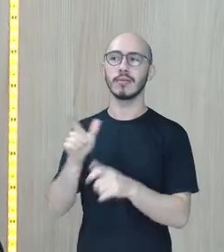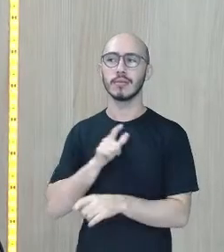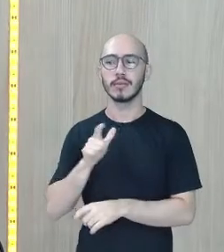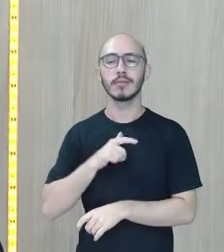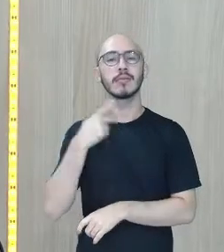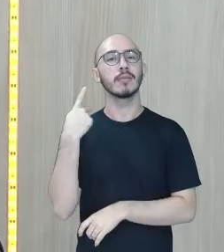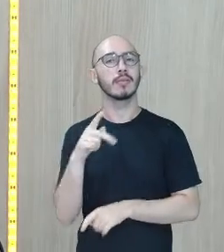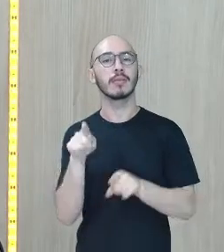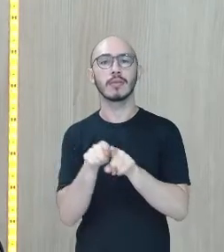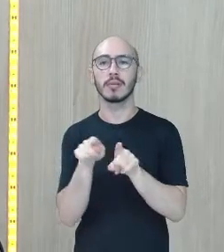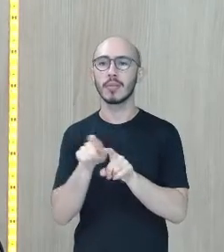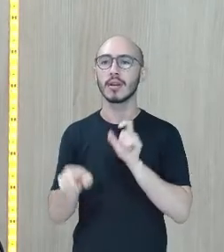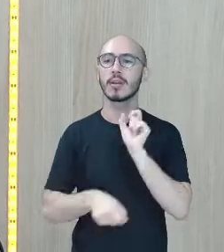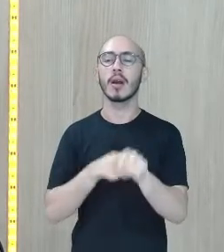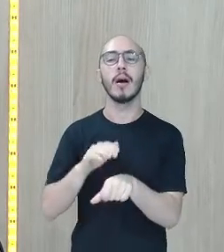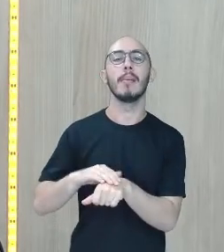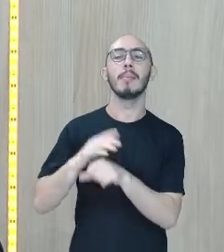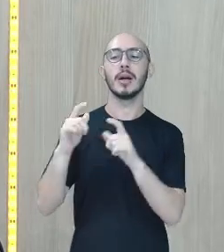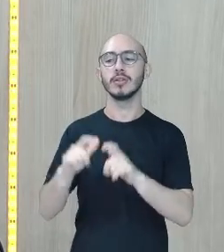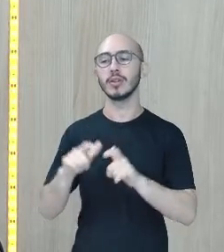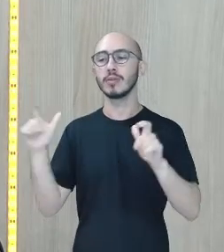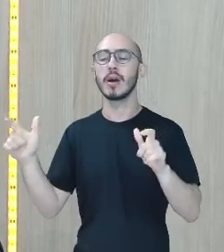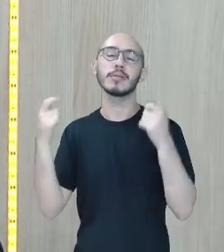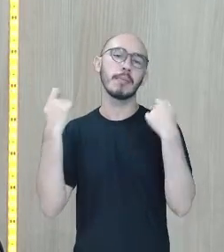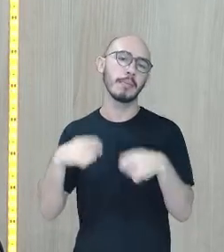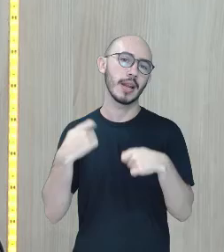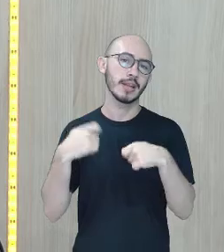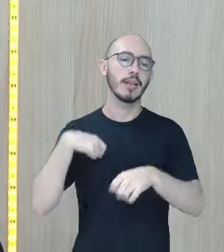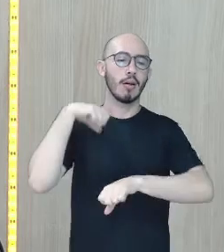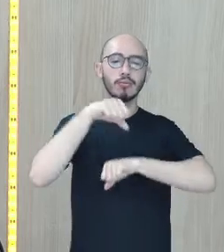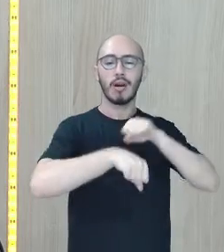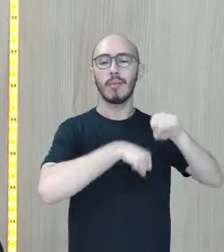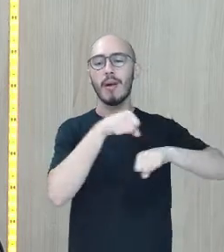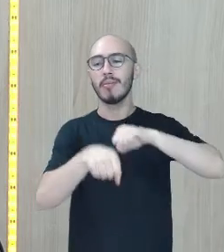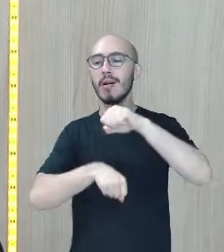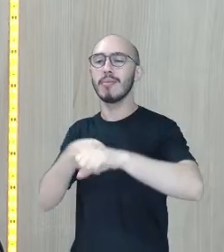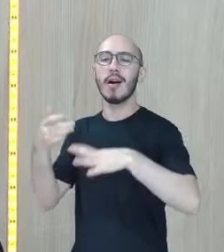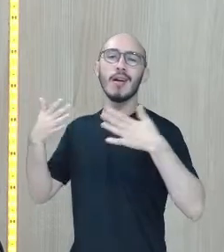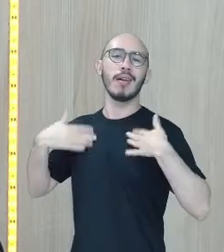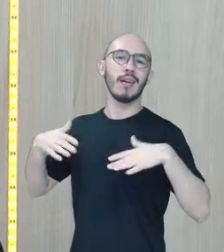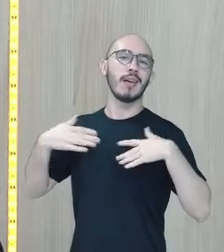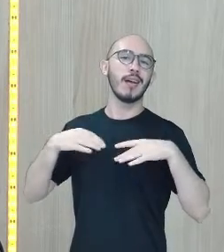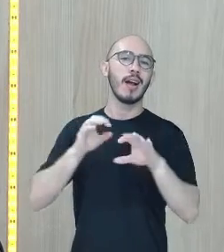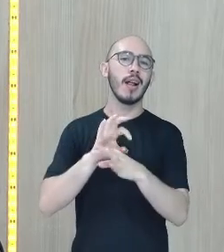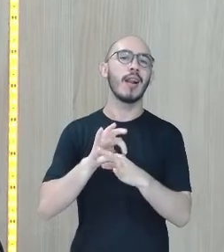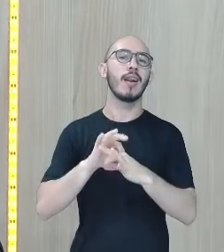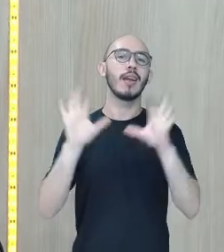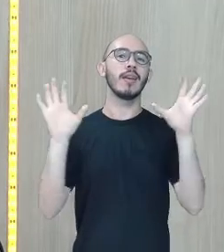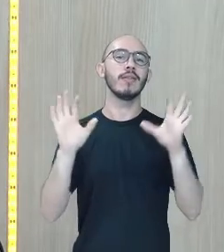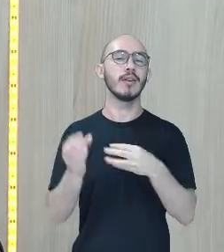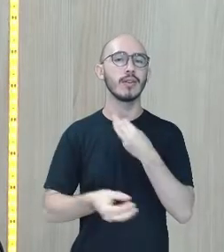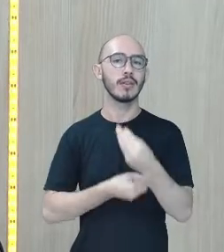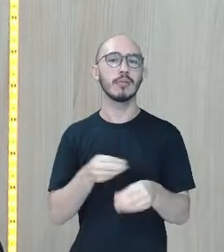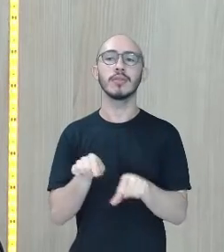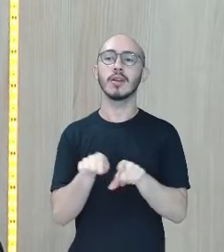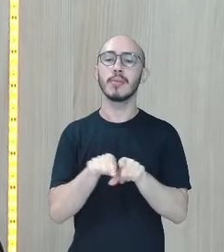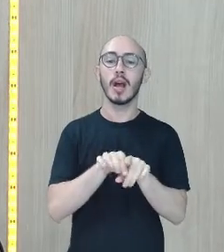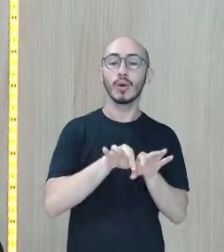aqui, quanto mais de espaço eu preciso ali para poder andar tranquilo com a minha bicicleta, né? Que tamanho tem a minha